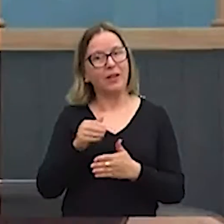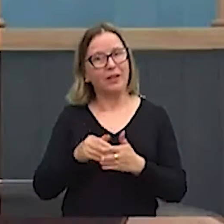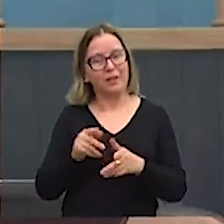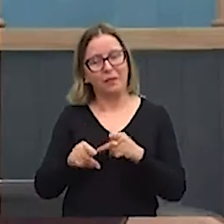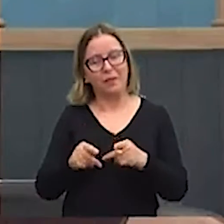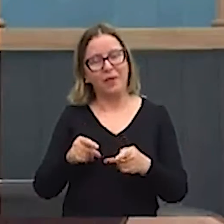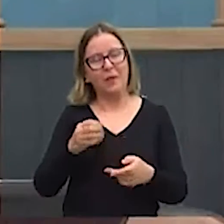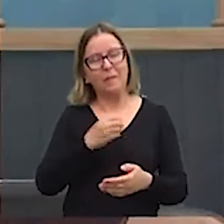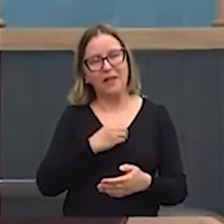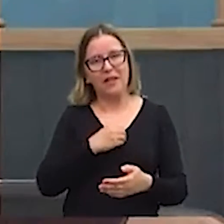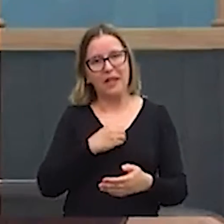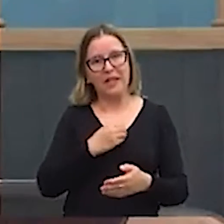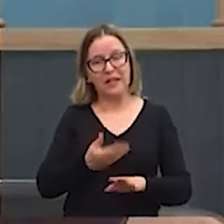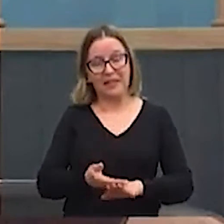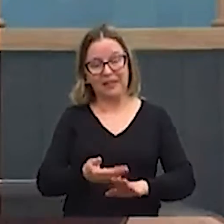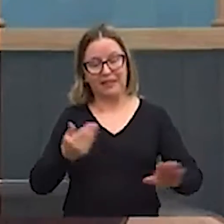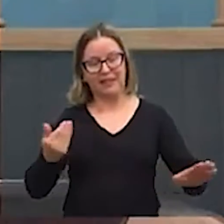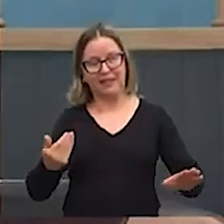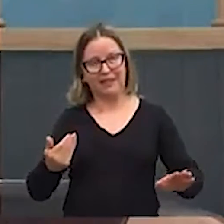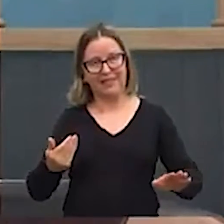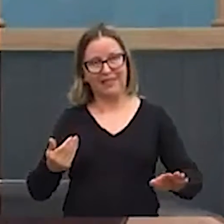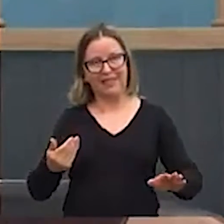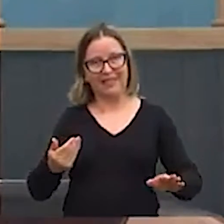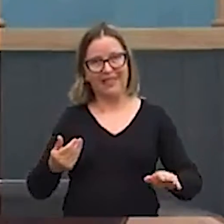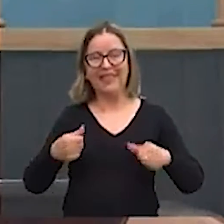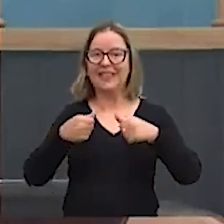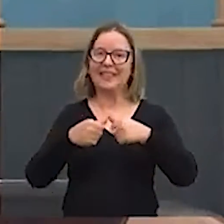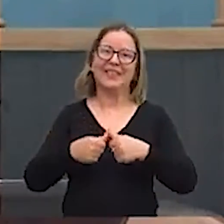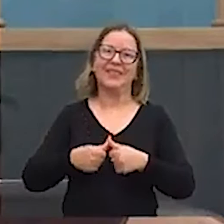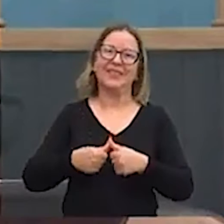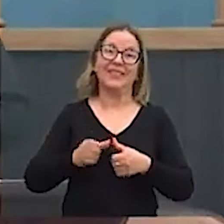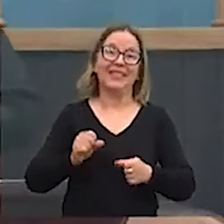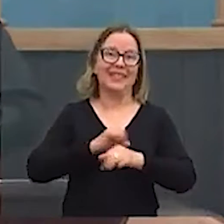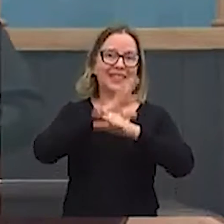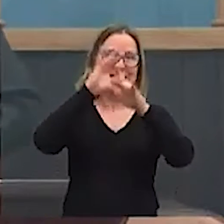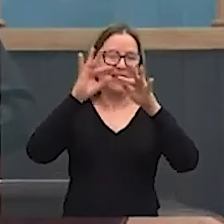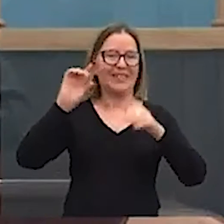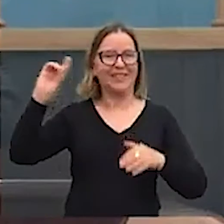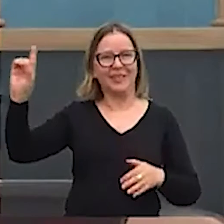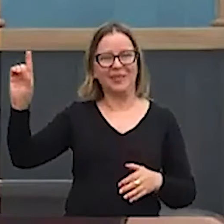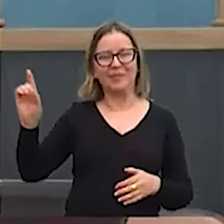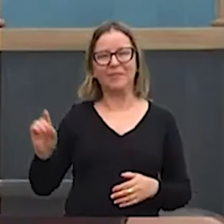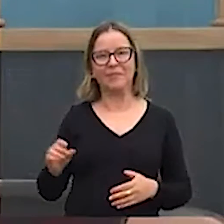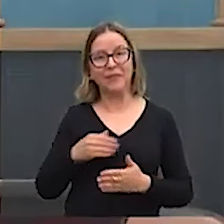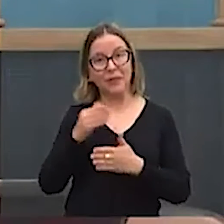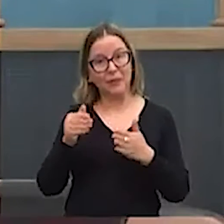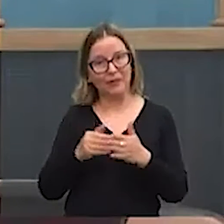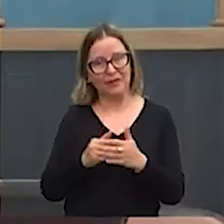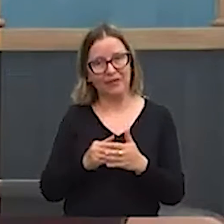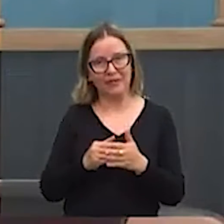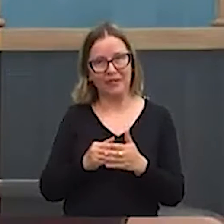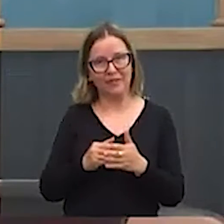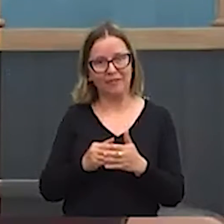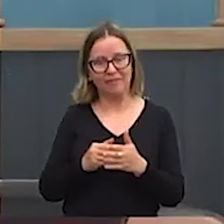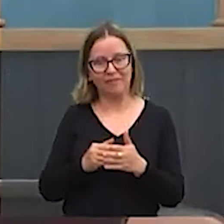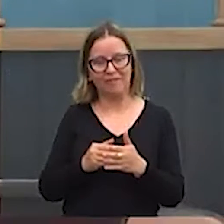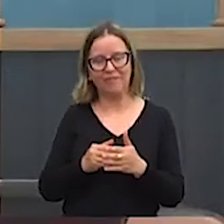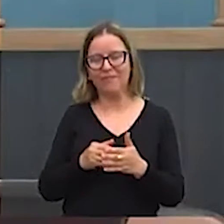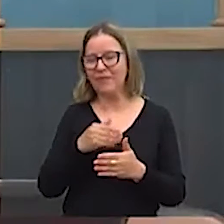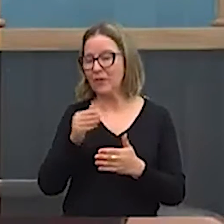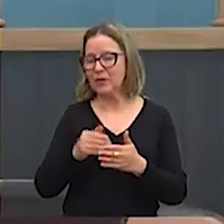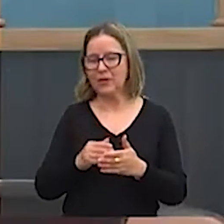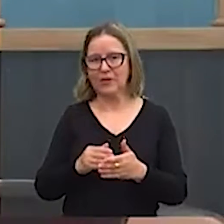e destituídos estão da glória de Deus. Todos, sem exceção.